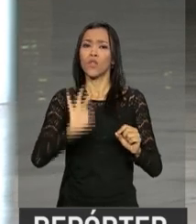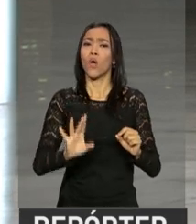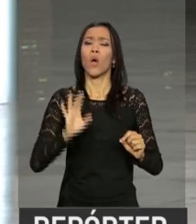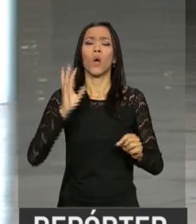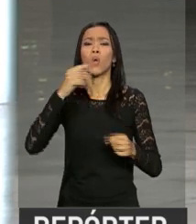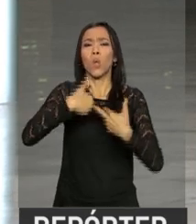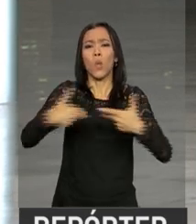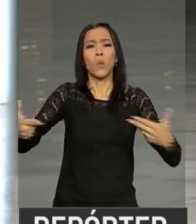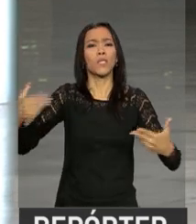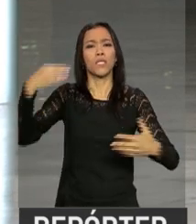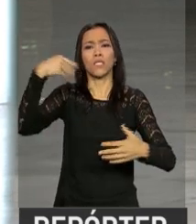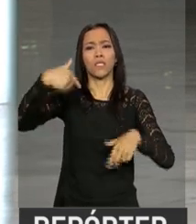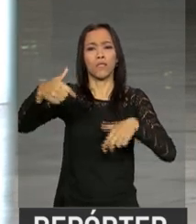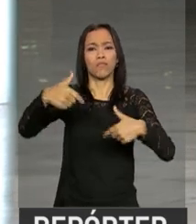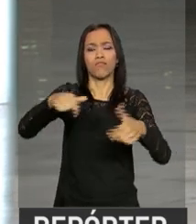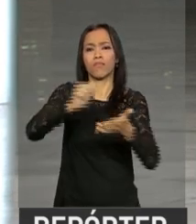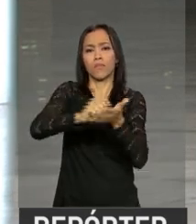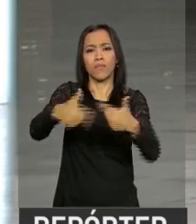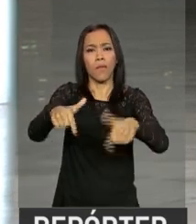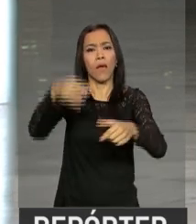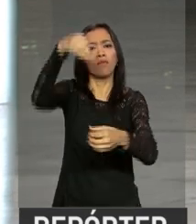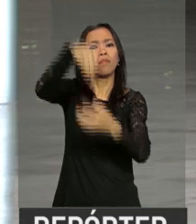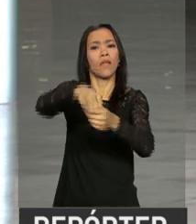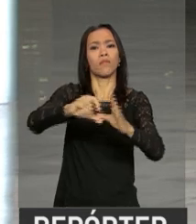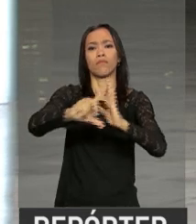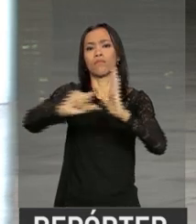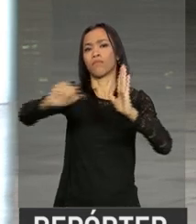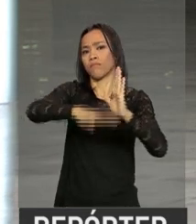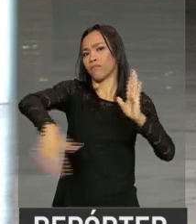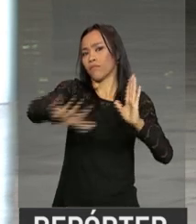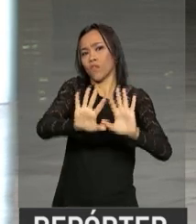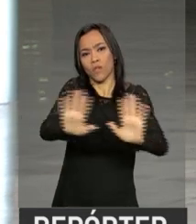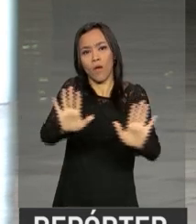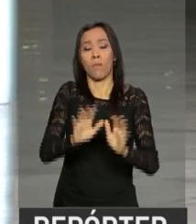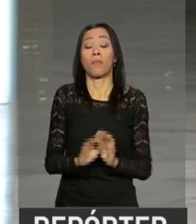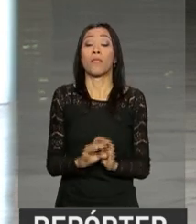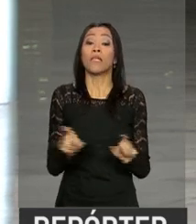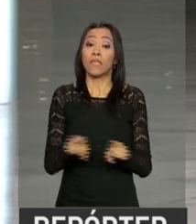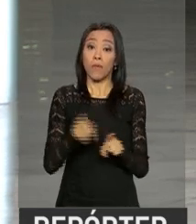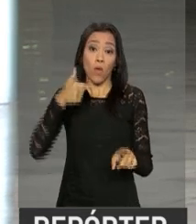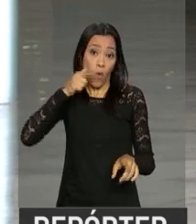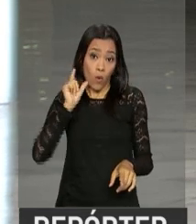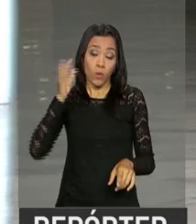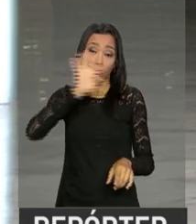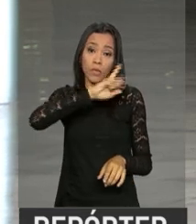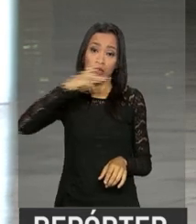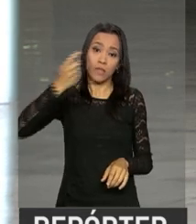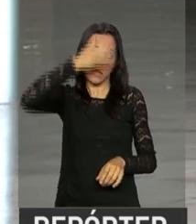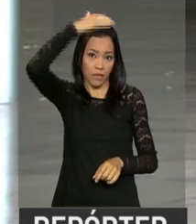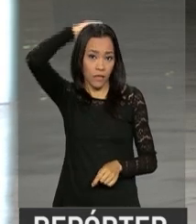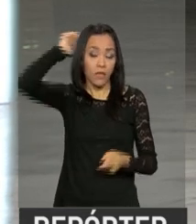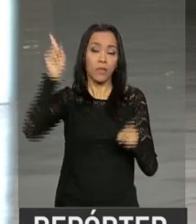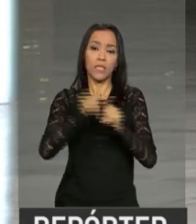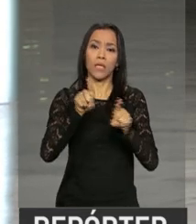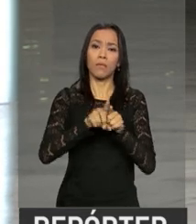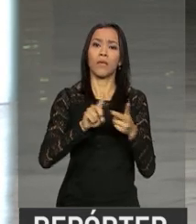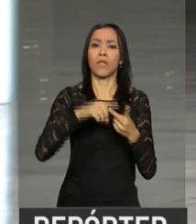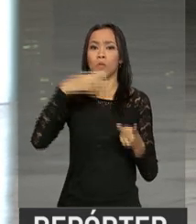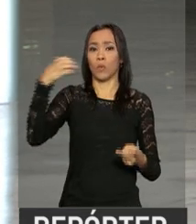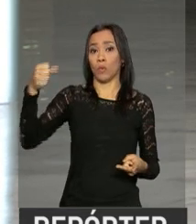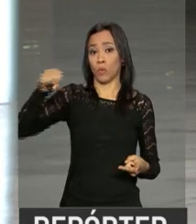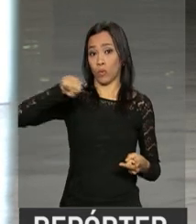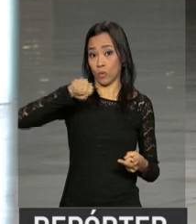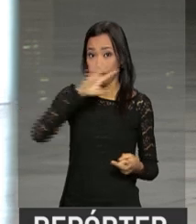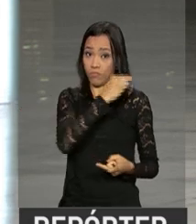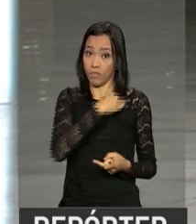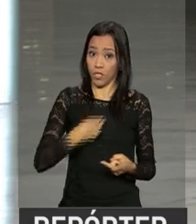despachos internos na agenda. Mas, José Luiz, ainda ontem, o presidente Michel Temer e o ministro das Relações Exteriores, José Serra,